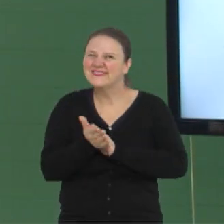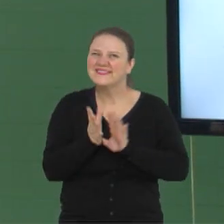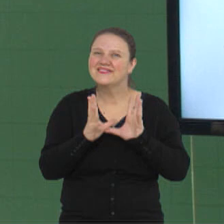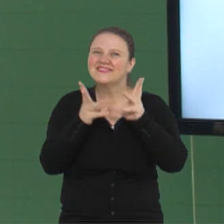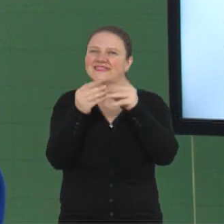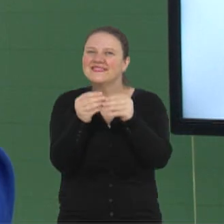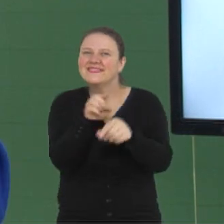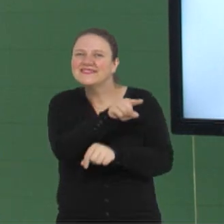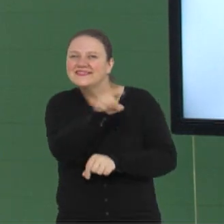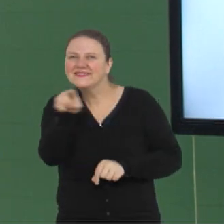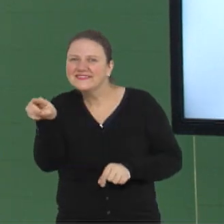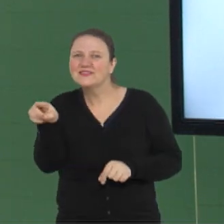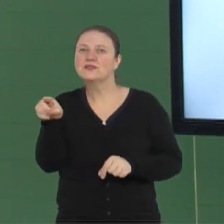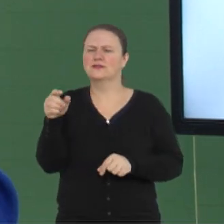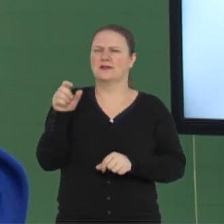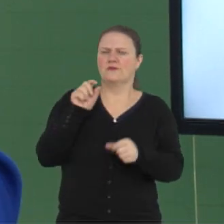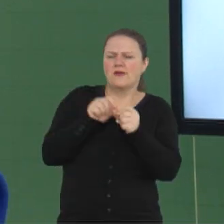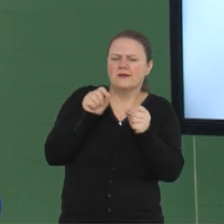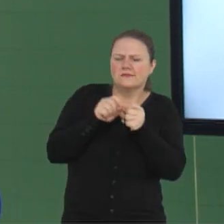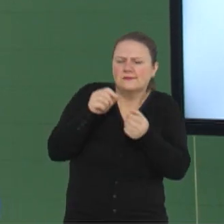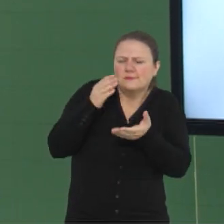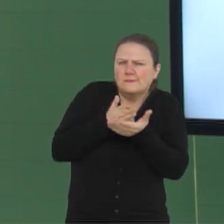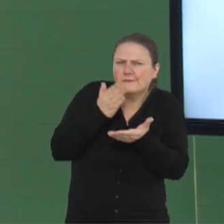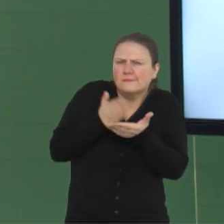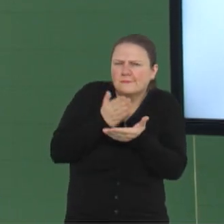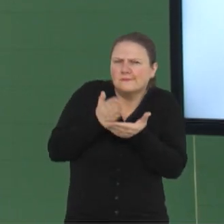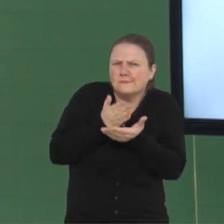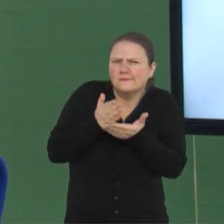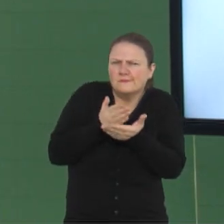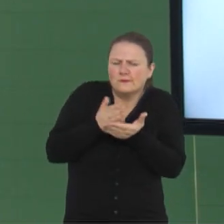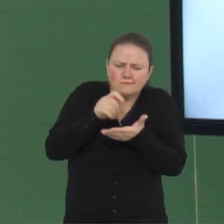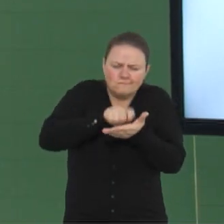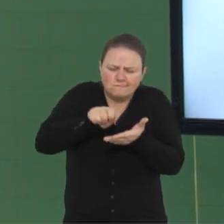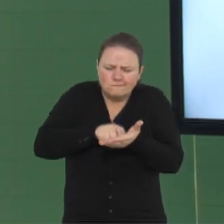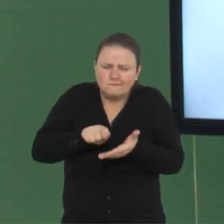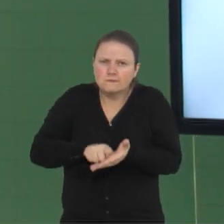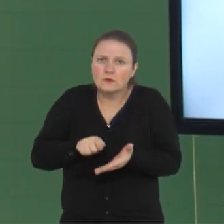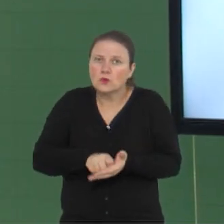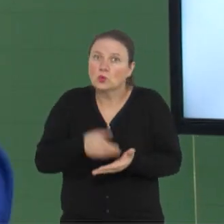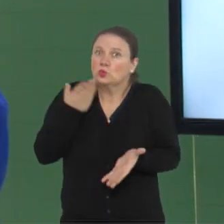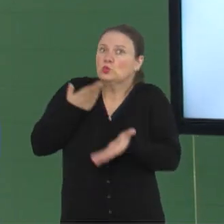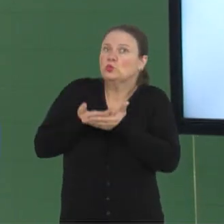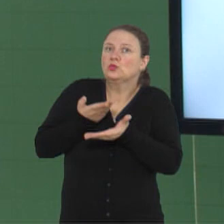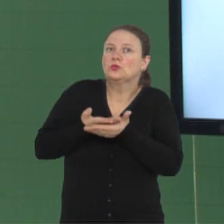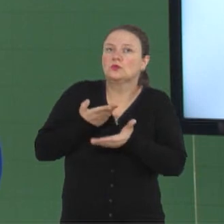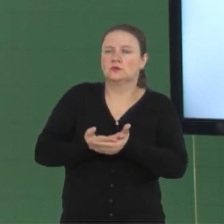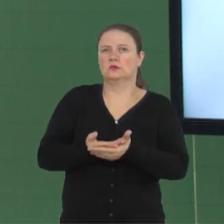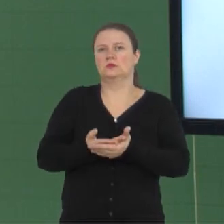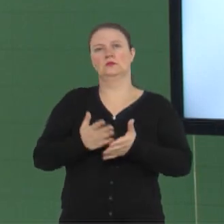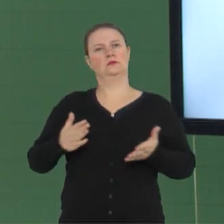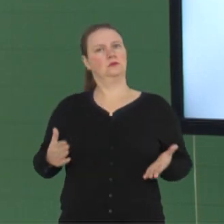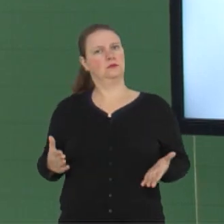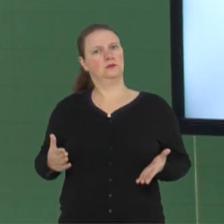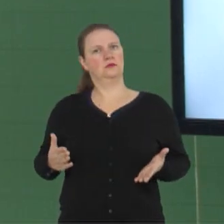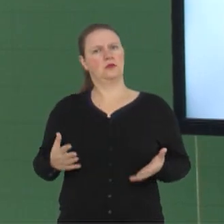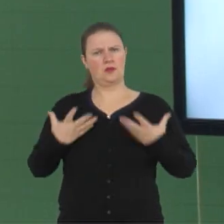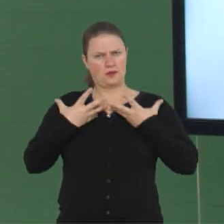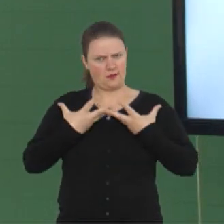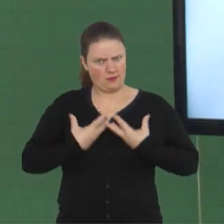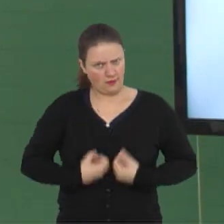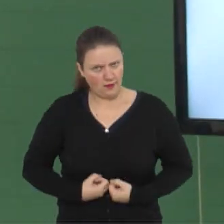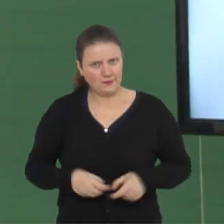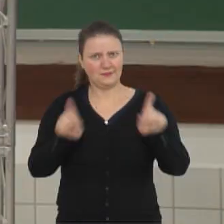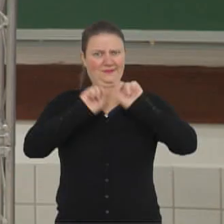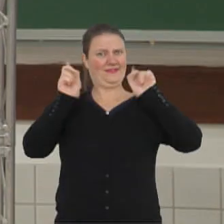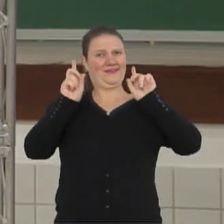viu? Parabéns! Você que está aí fazendo, você que está treinando, você que está estudando e não está desanimando.